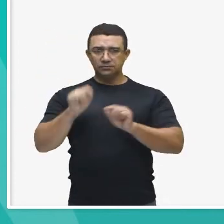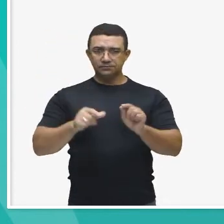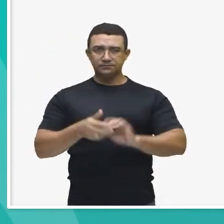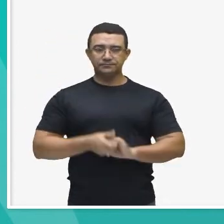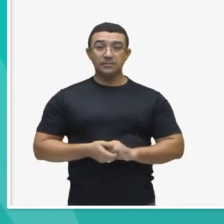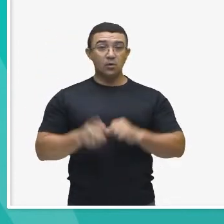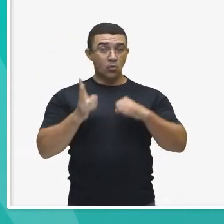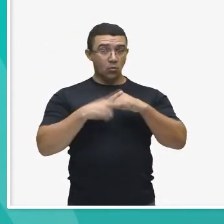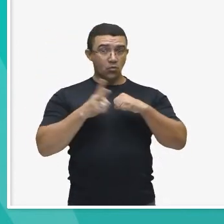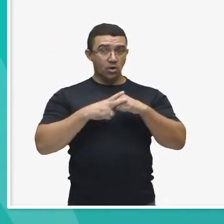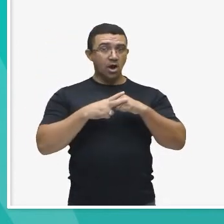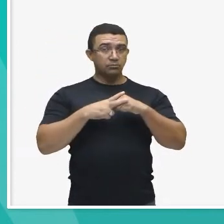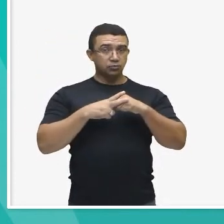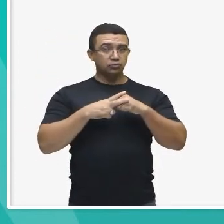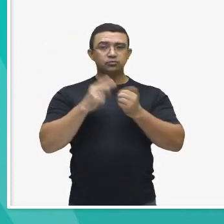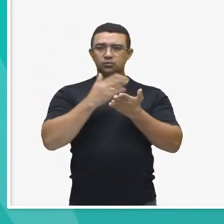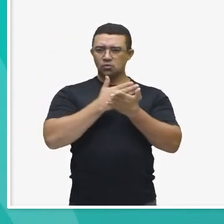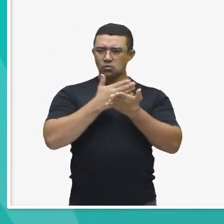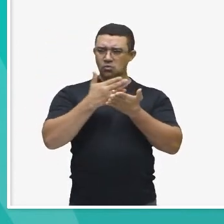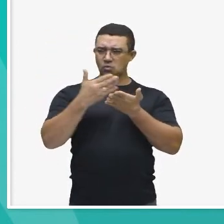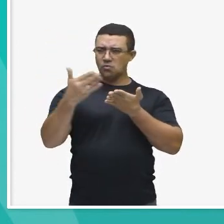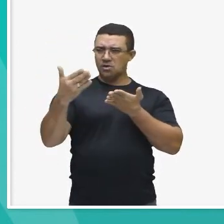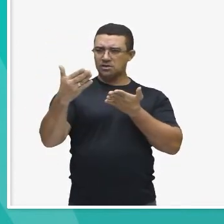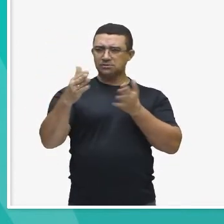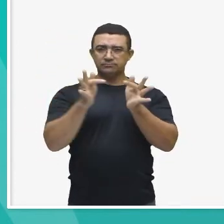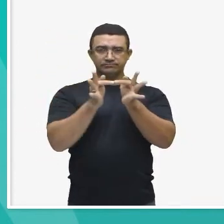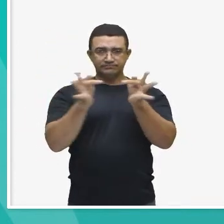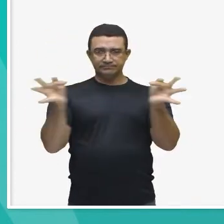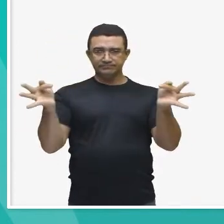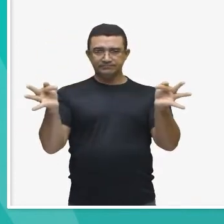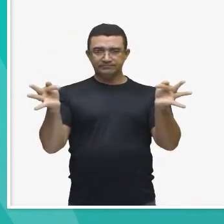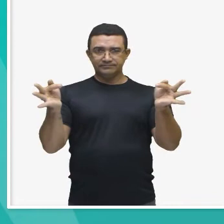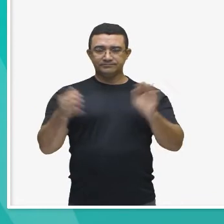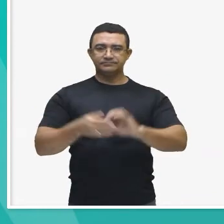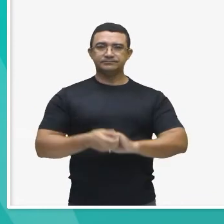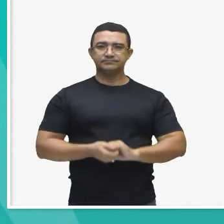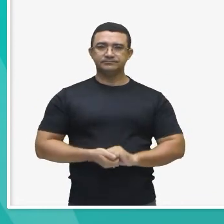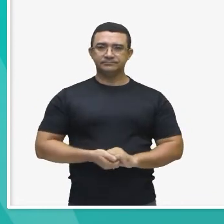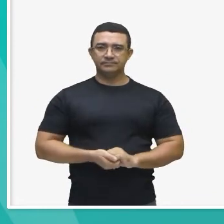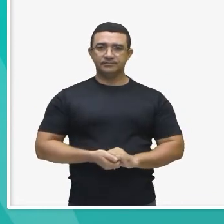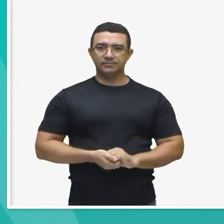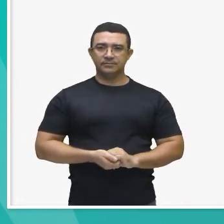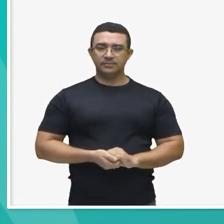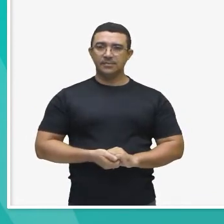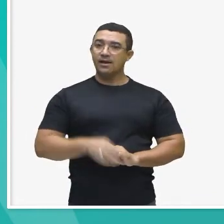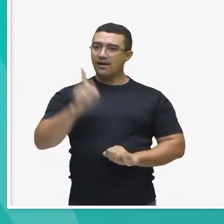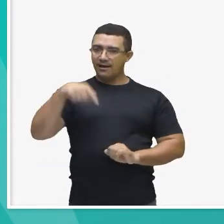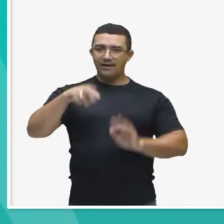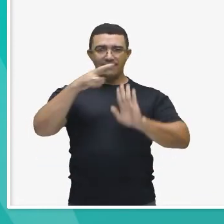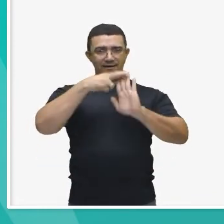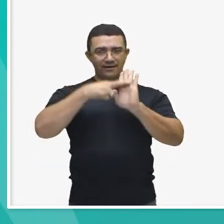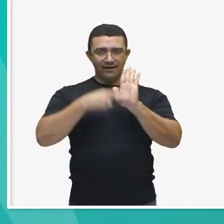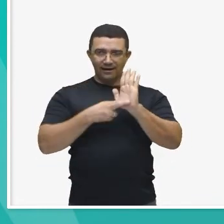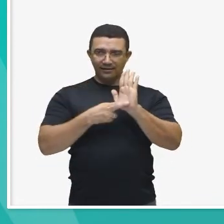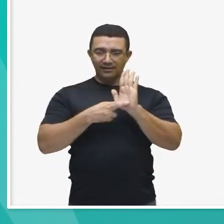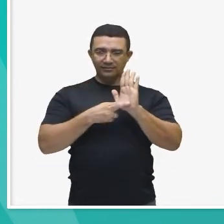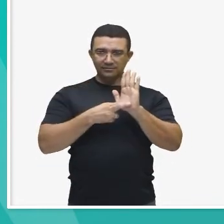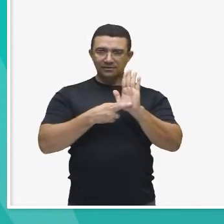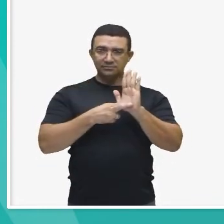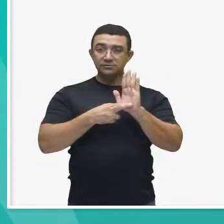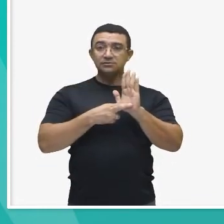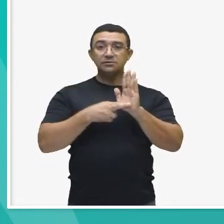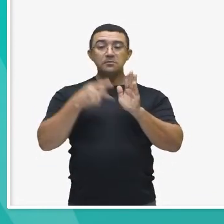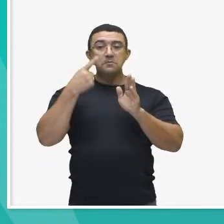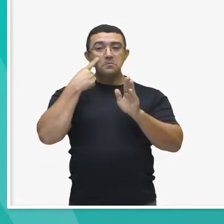Quando o verbo iniciar a oração. Então, é uma das regras para o caso de